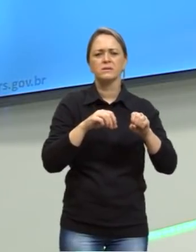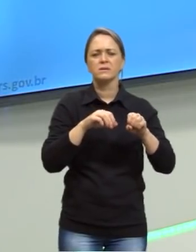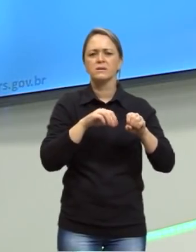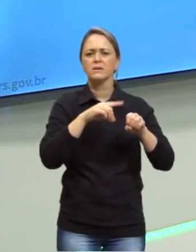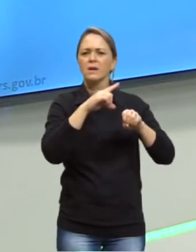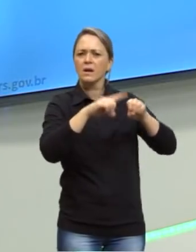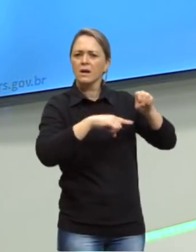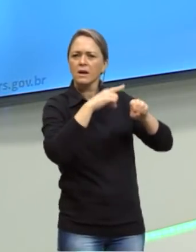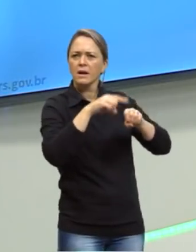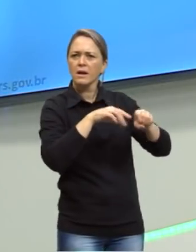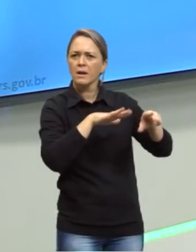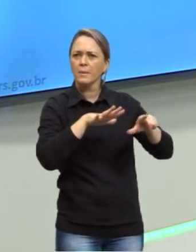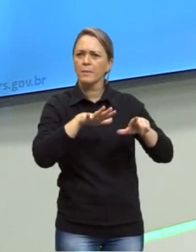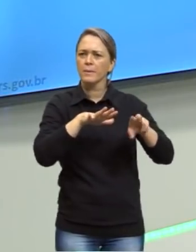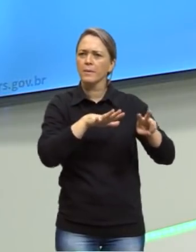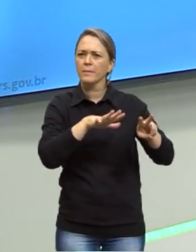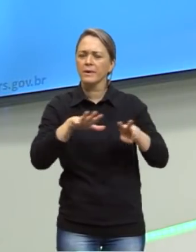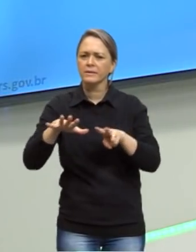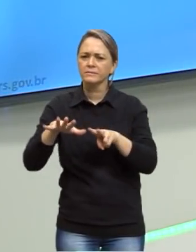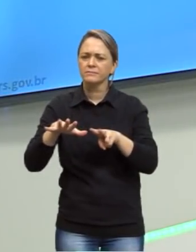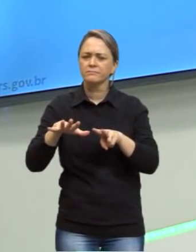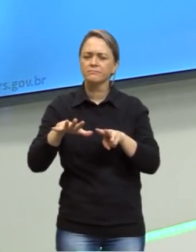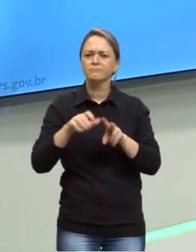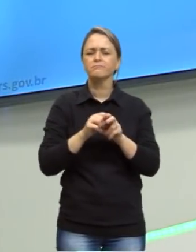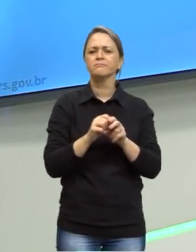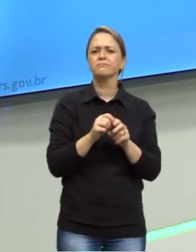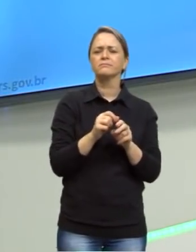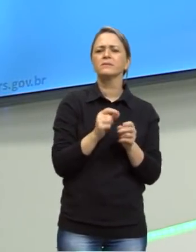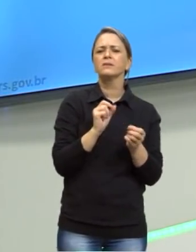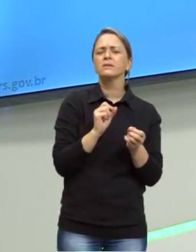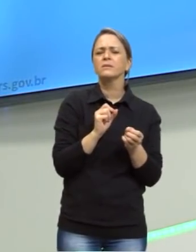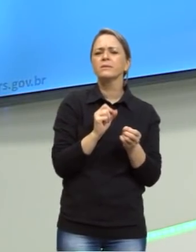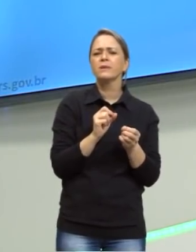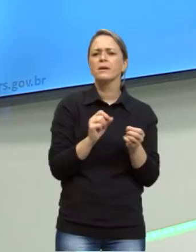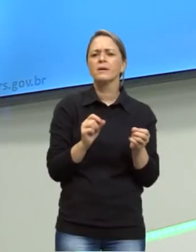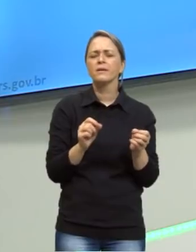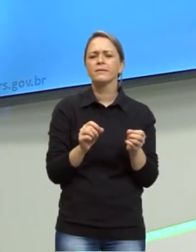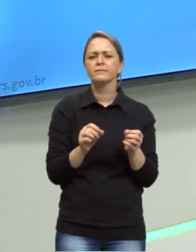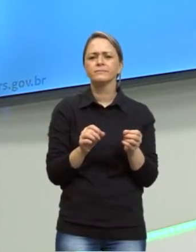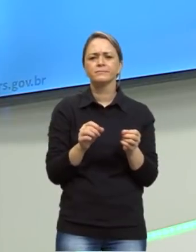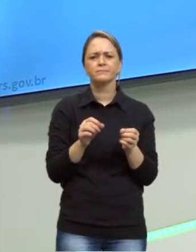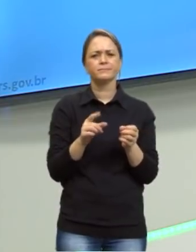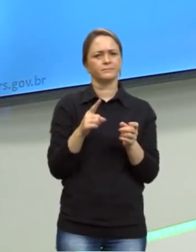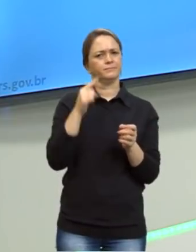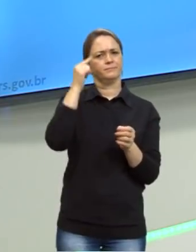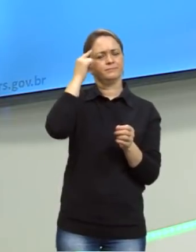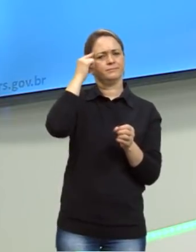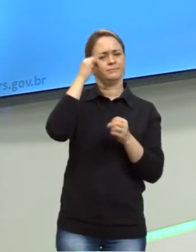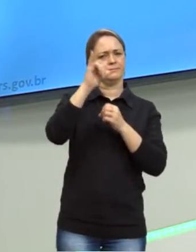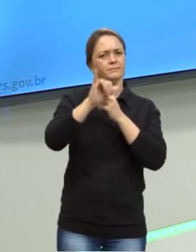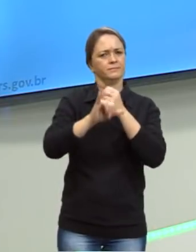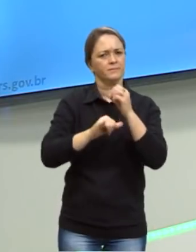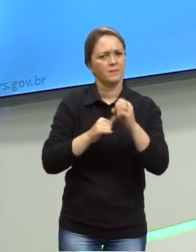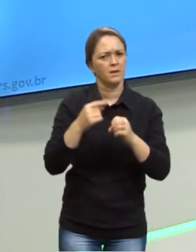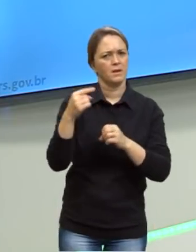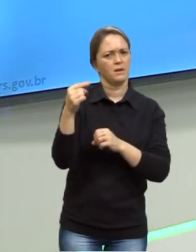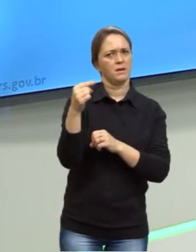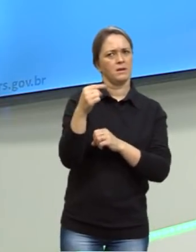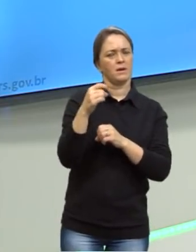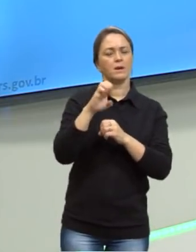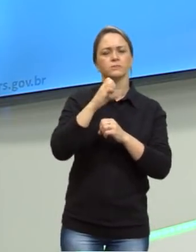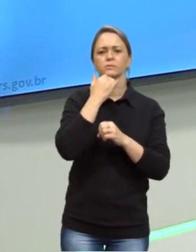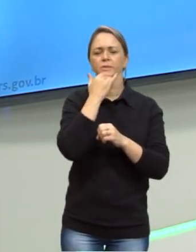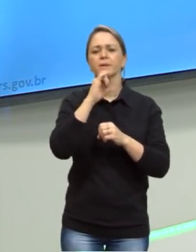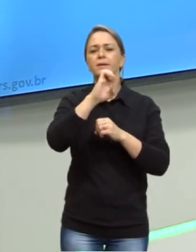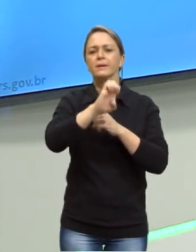teoria para simplificar a gente tem que pensar que a gente está trabalhando com elétrons elétrons são cargas negativas